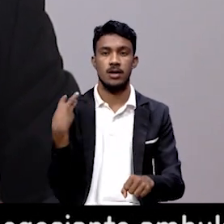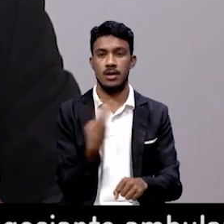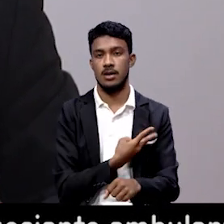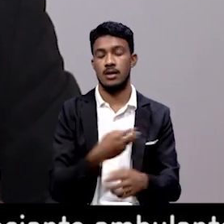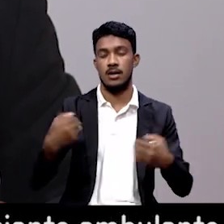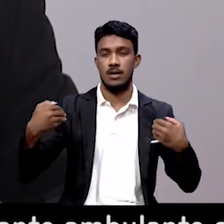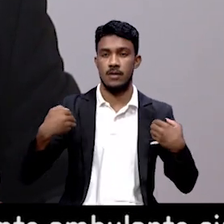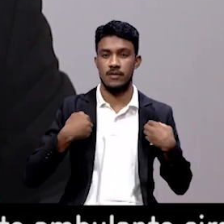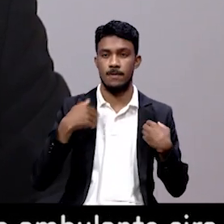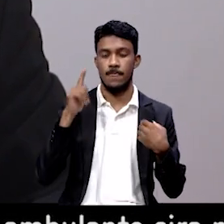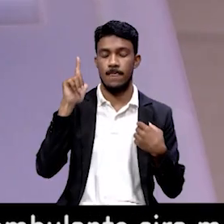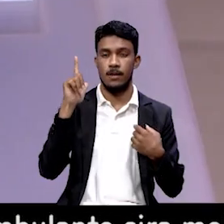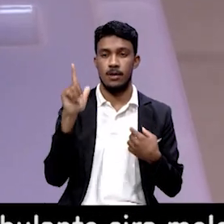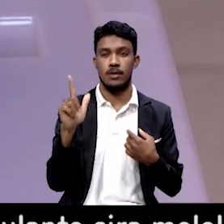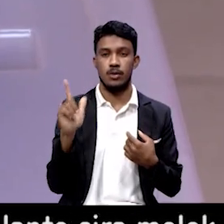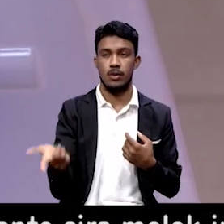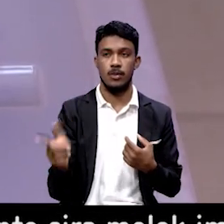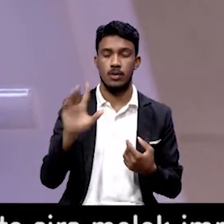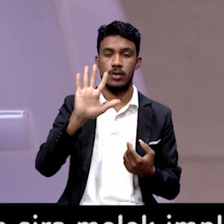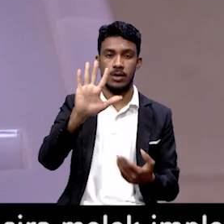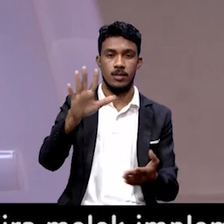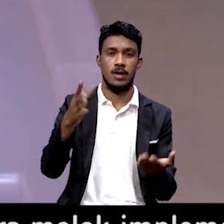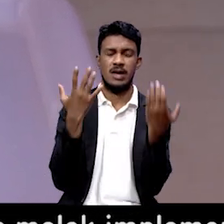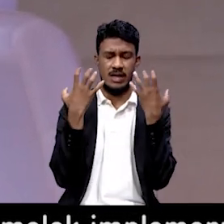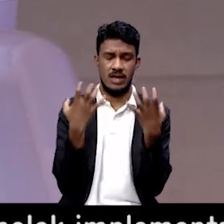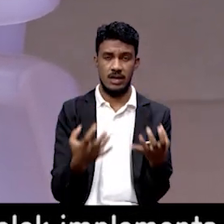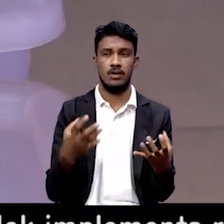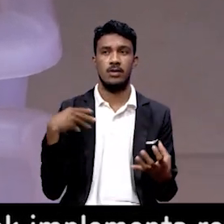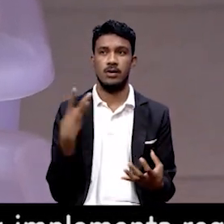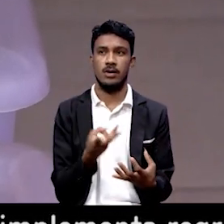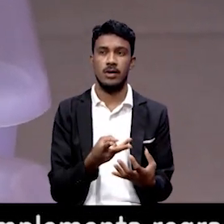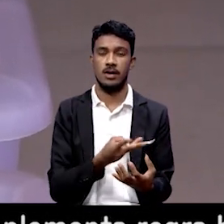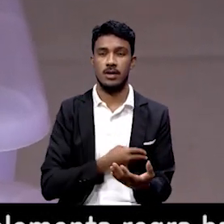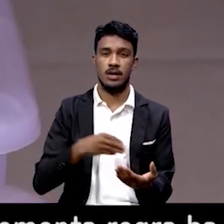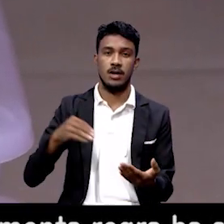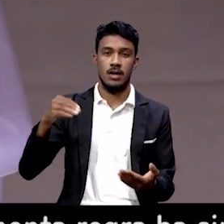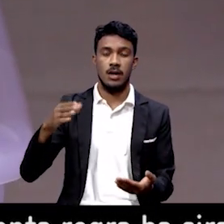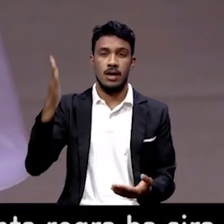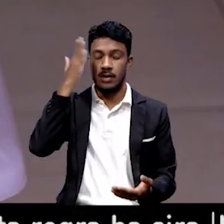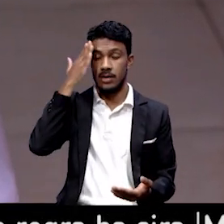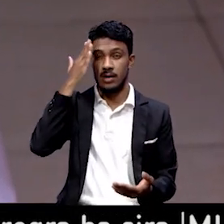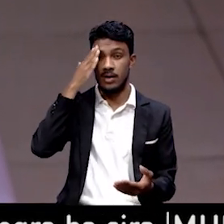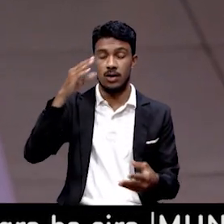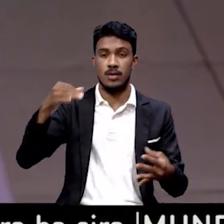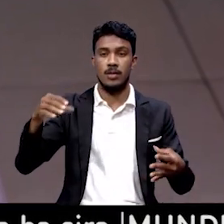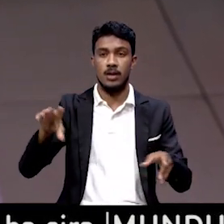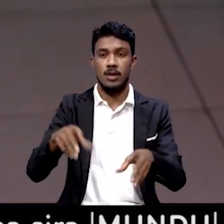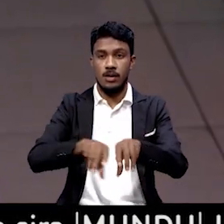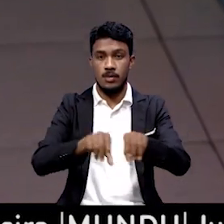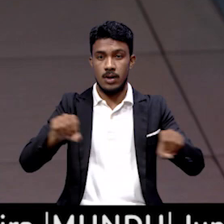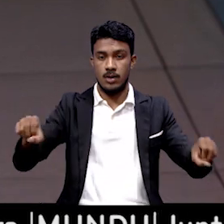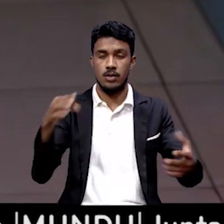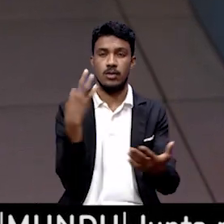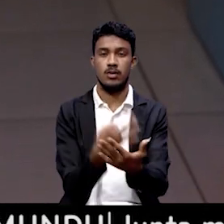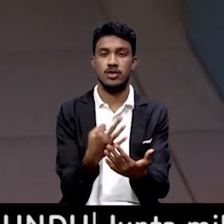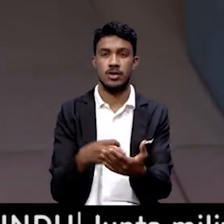pleno do pleno quilo nem agora não bem está estudo ela vai long o orçamento está nem